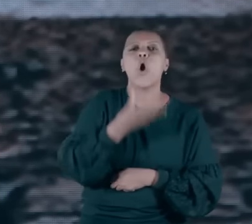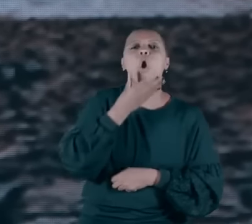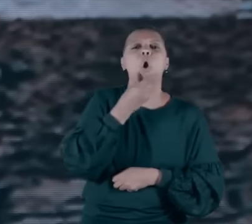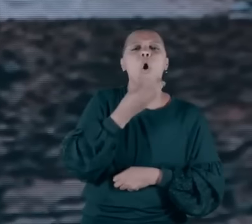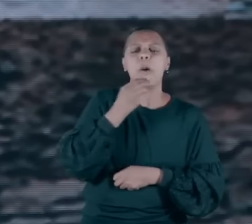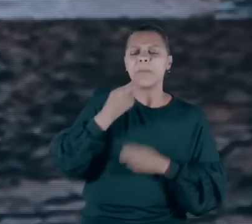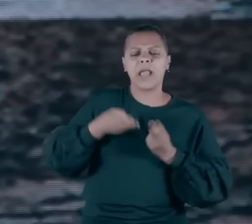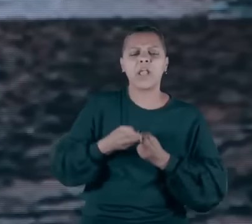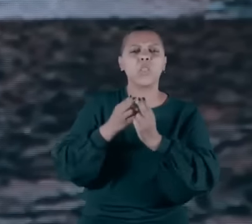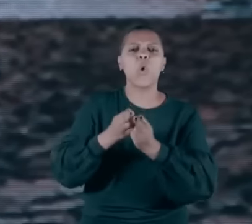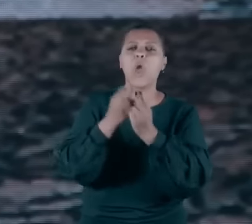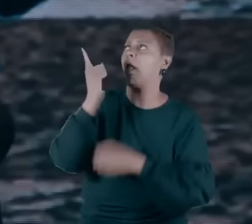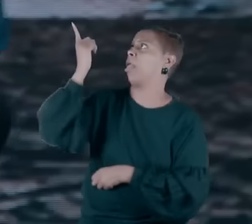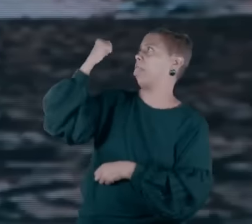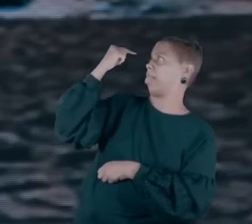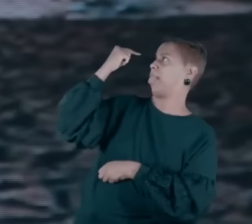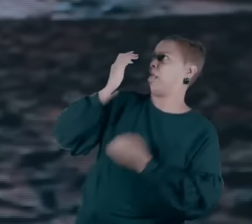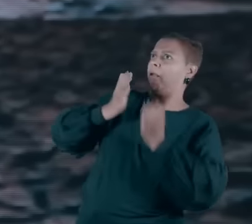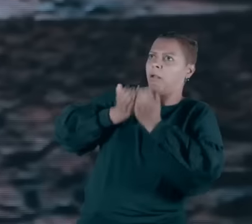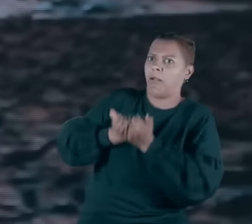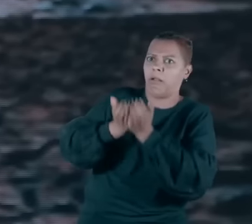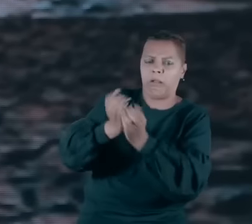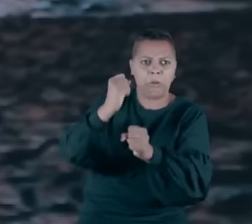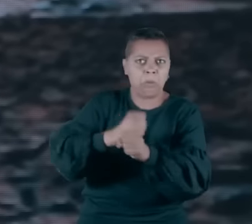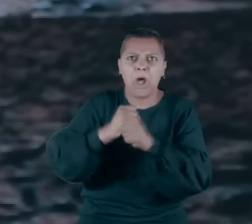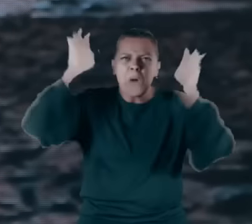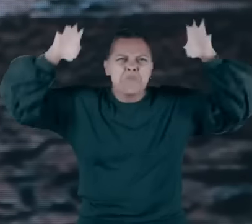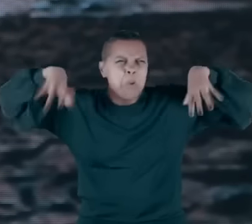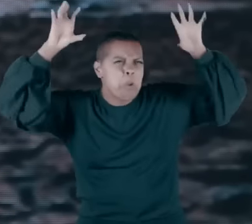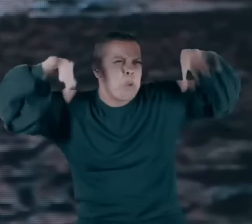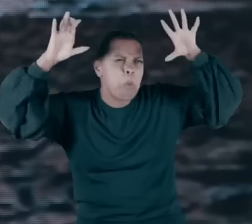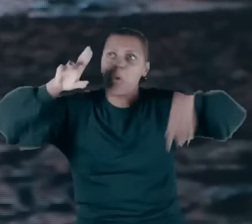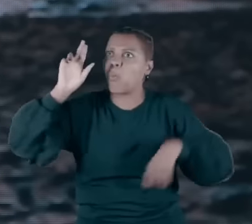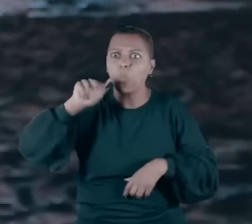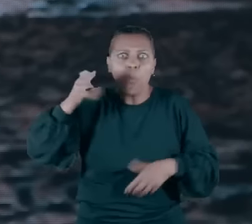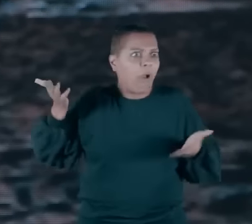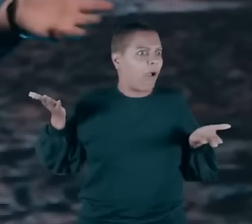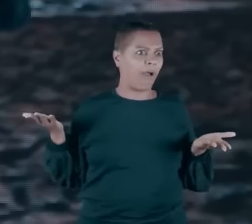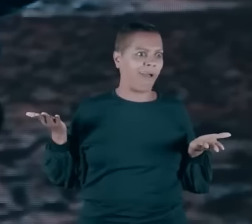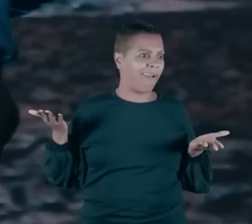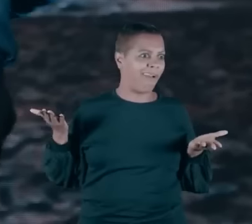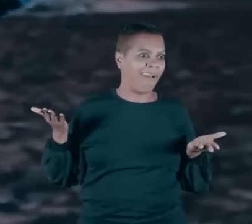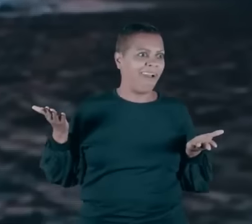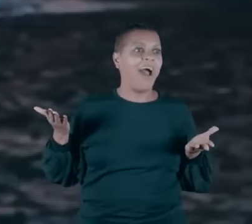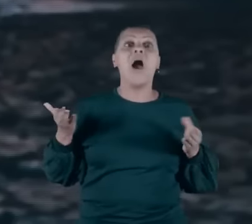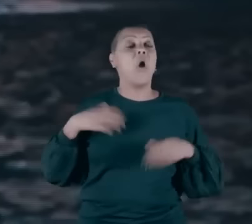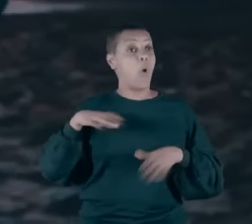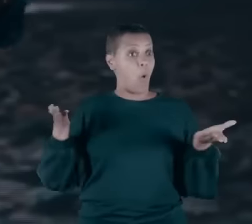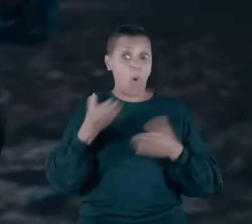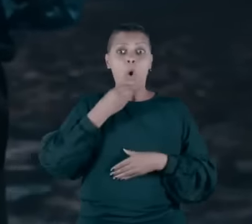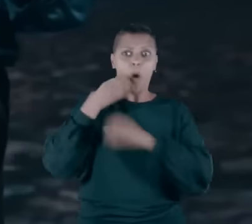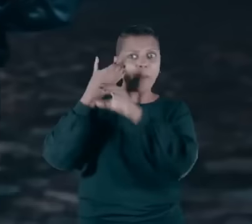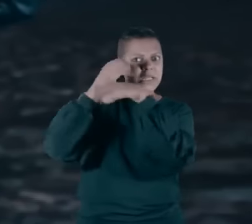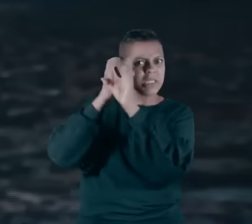recebeu o comando de construir uma arca num tempo que nunca havia chovido na terra até os cientistas dizem que